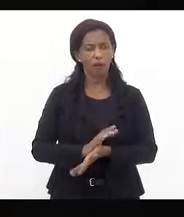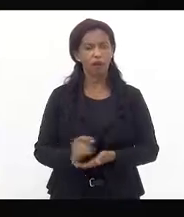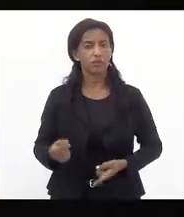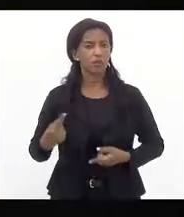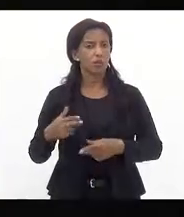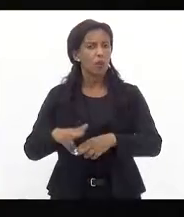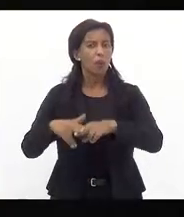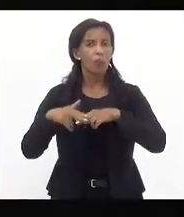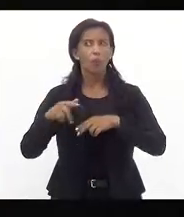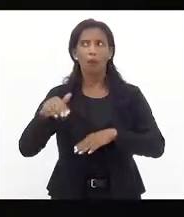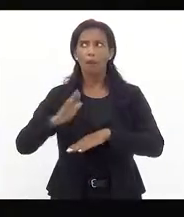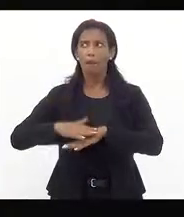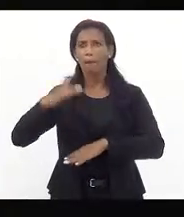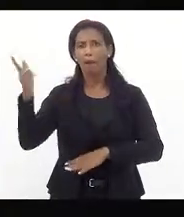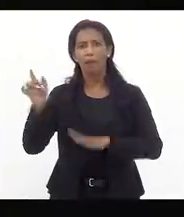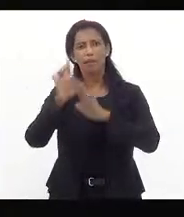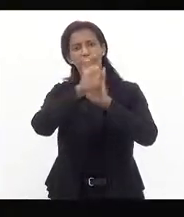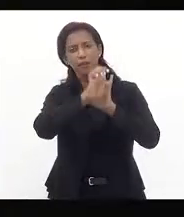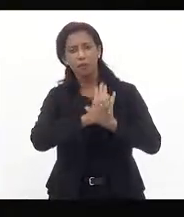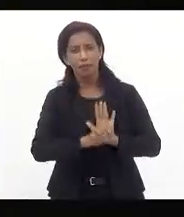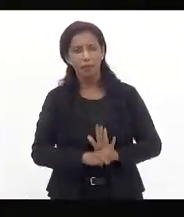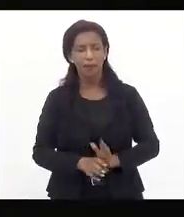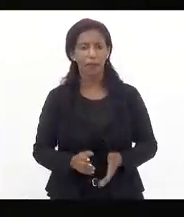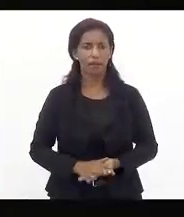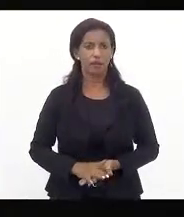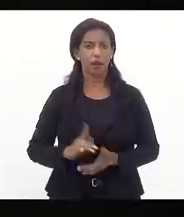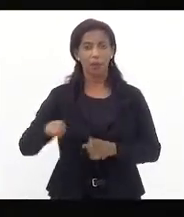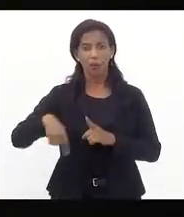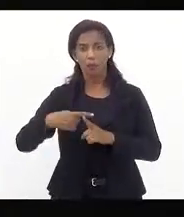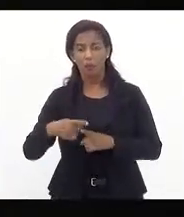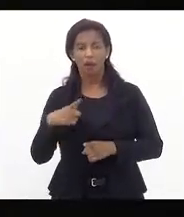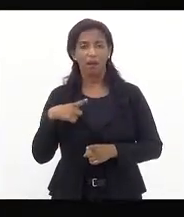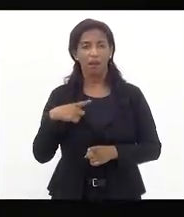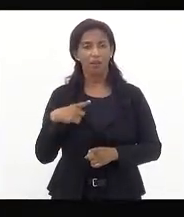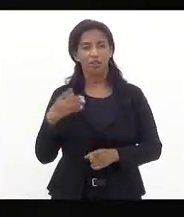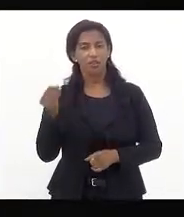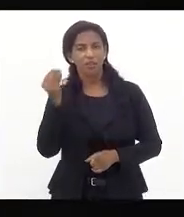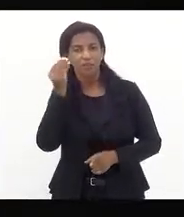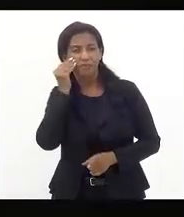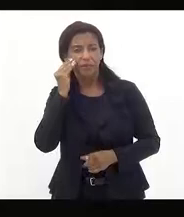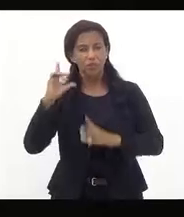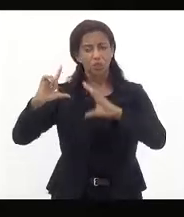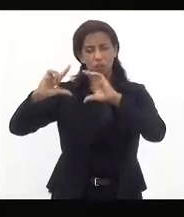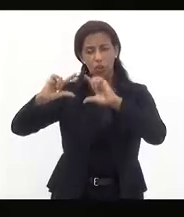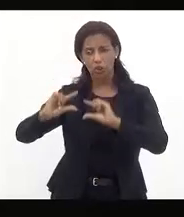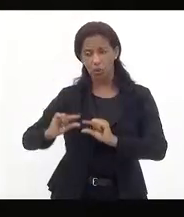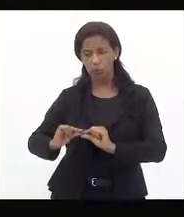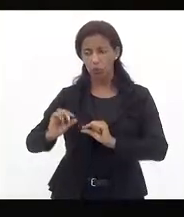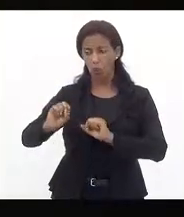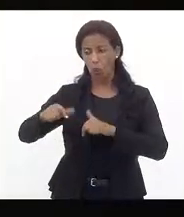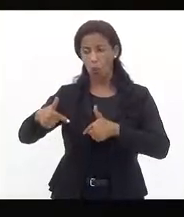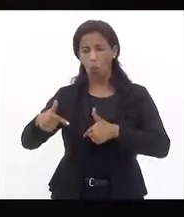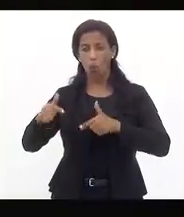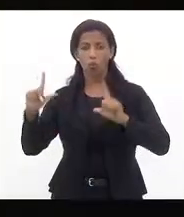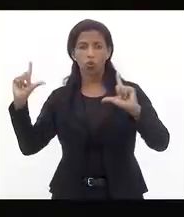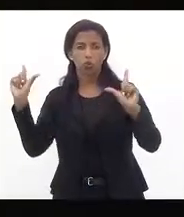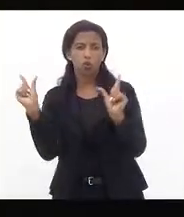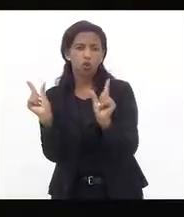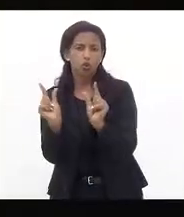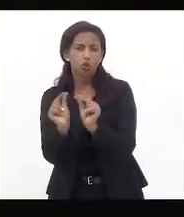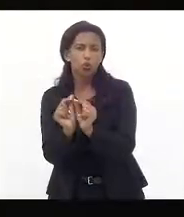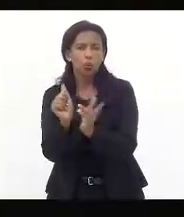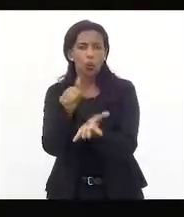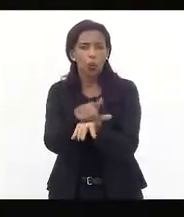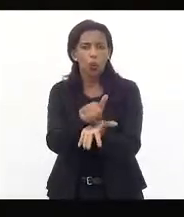que sejam apresentadas emendas que tentem minorar ou usar o termo reduzir